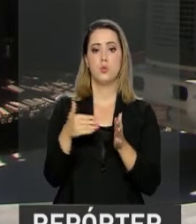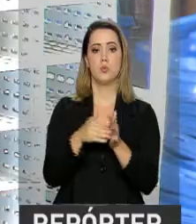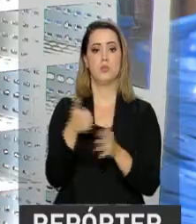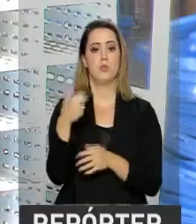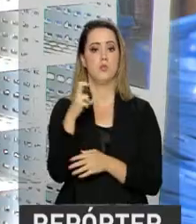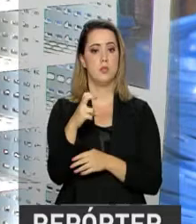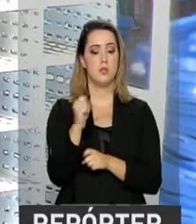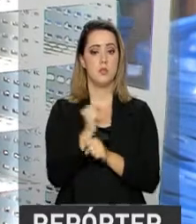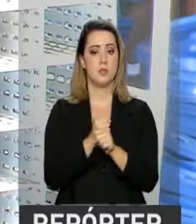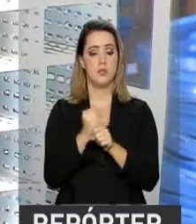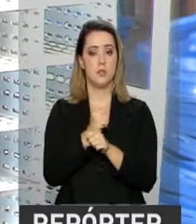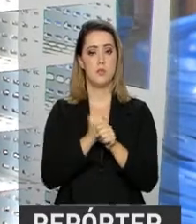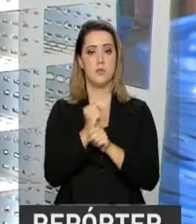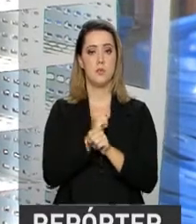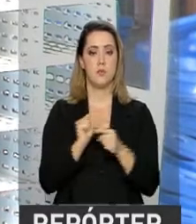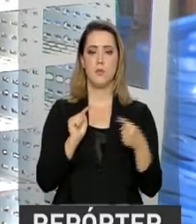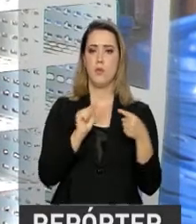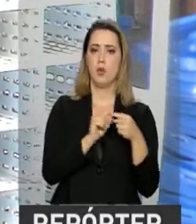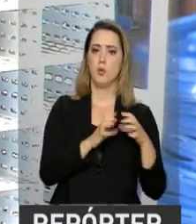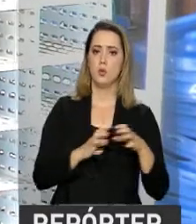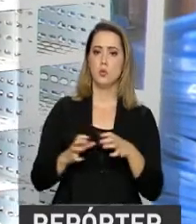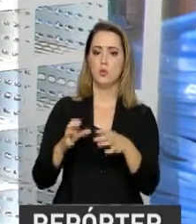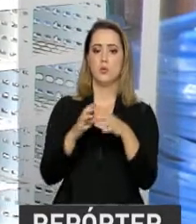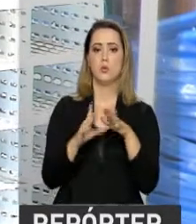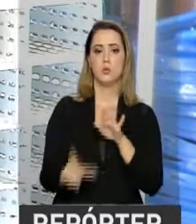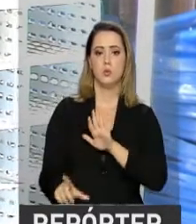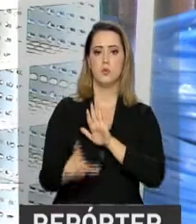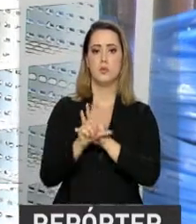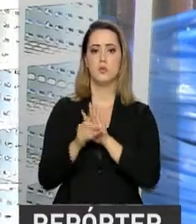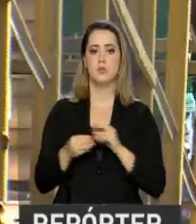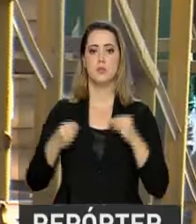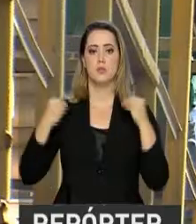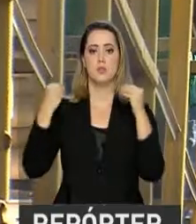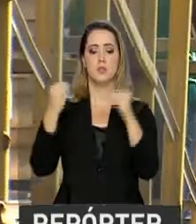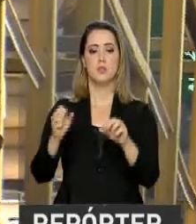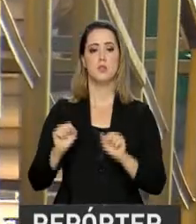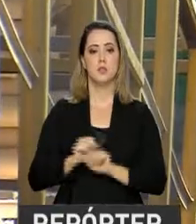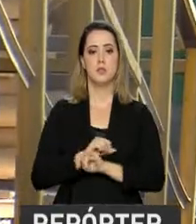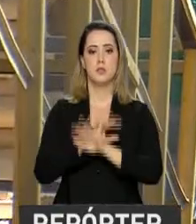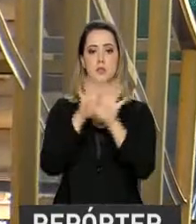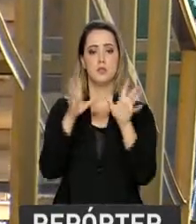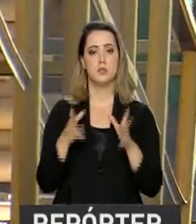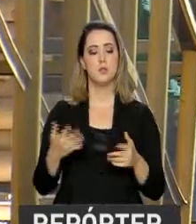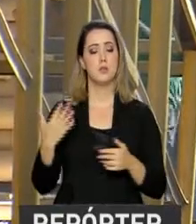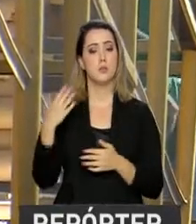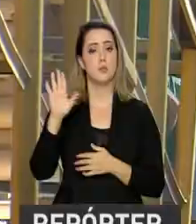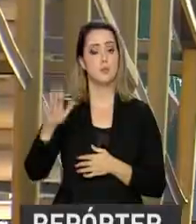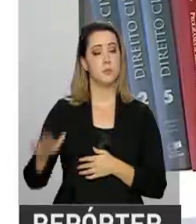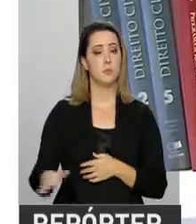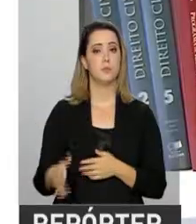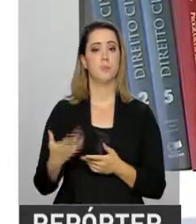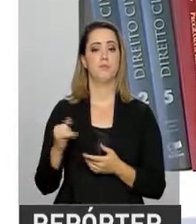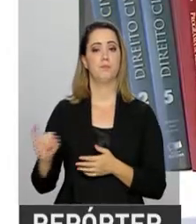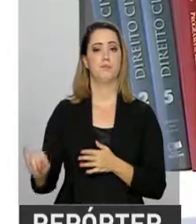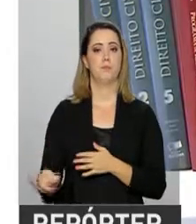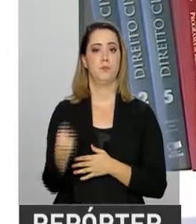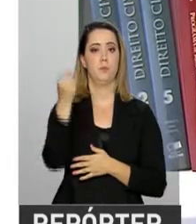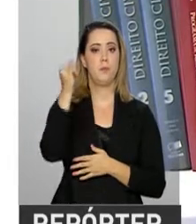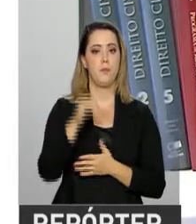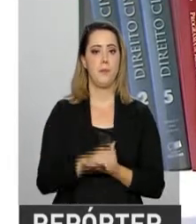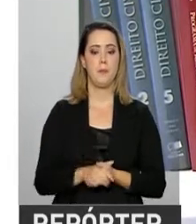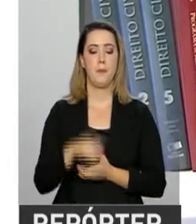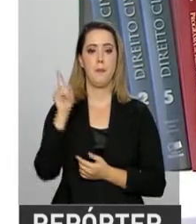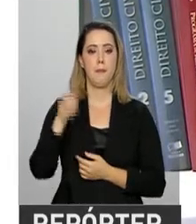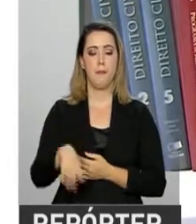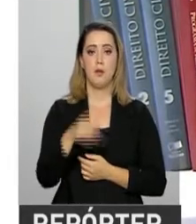anos de acordo com o setor a lei vai trazer transparência na concessão de descontos em impostos é uma boa sinalização